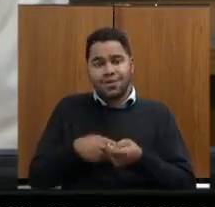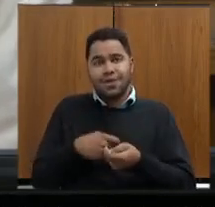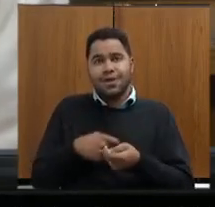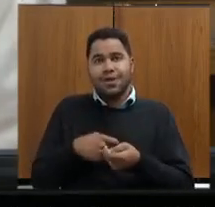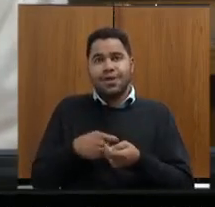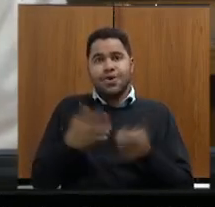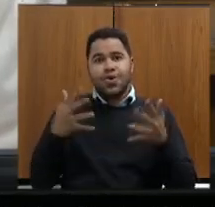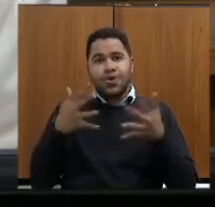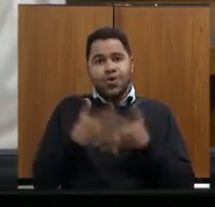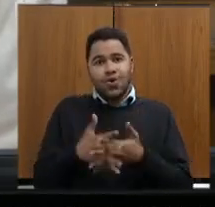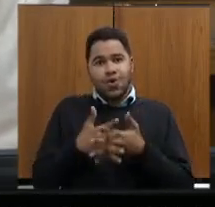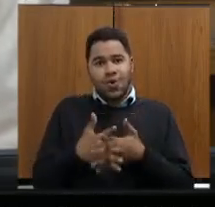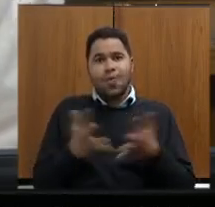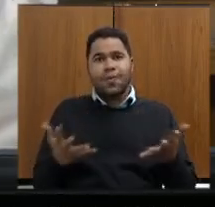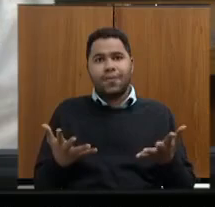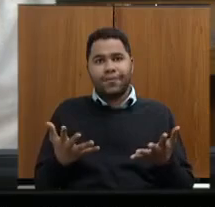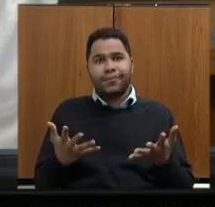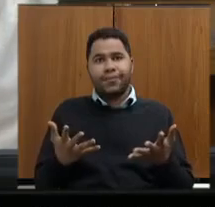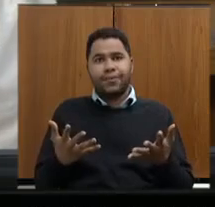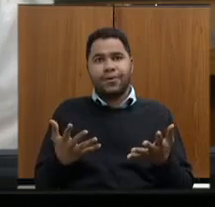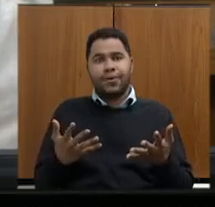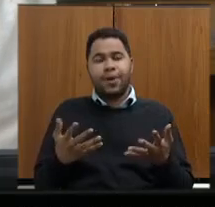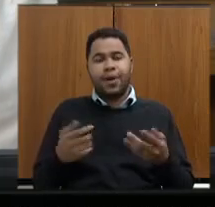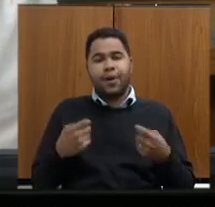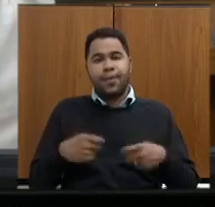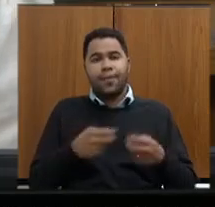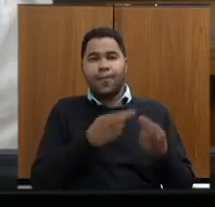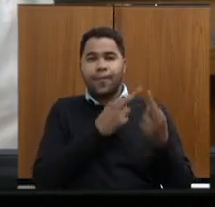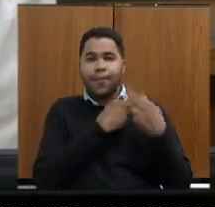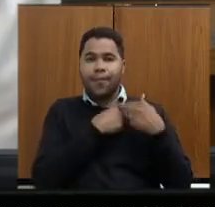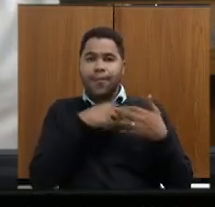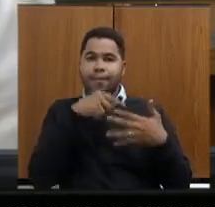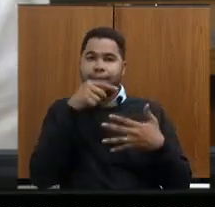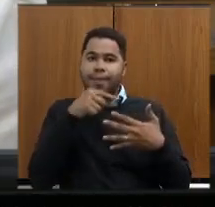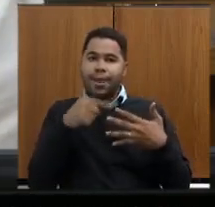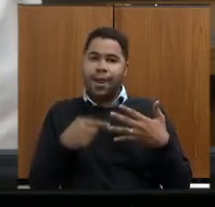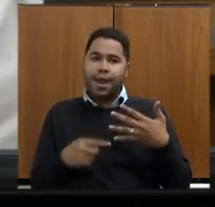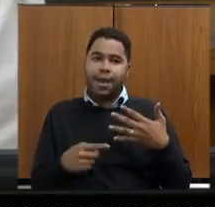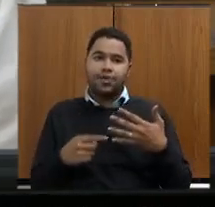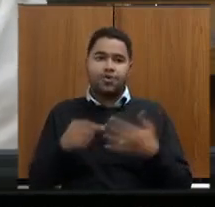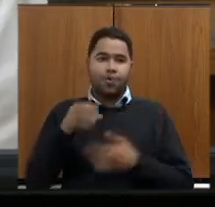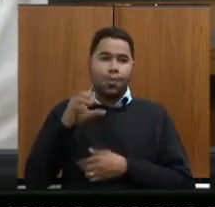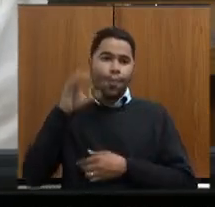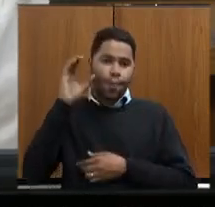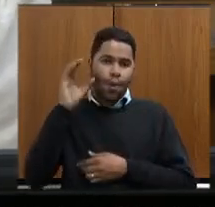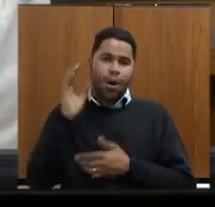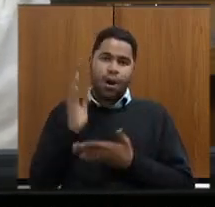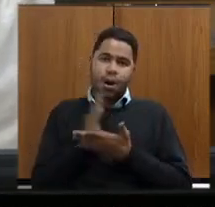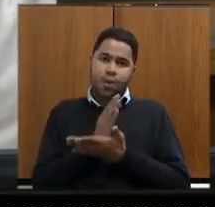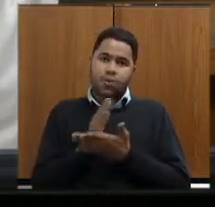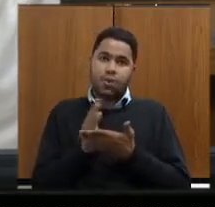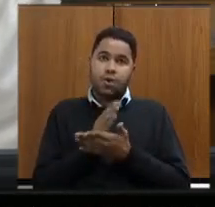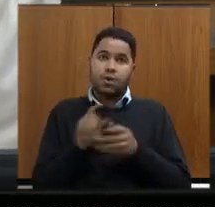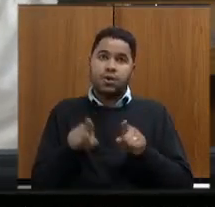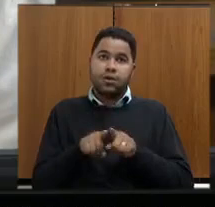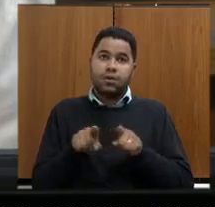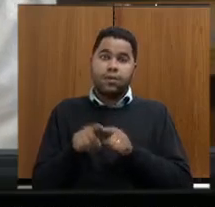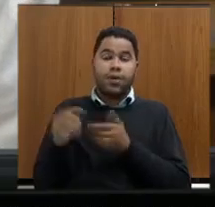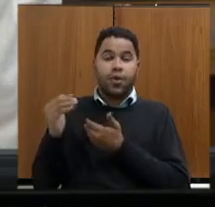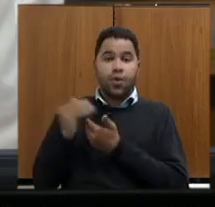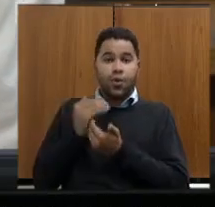tão complexa ela tem realistas obrigações de preservação de sigilo de alguns pontos inclusive